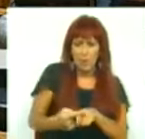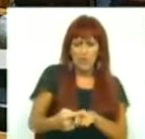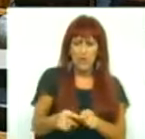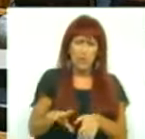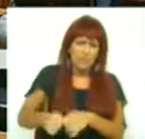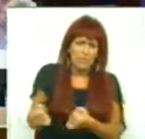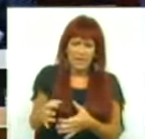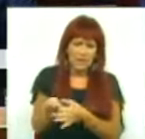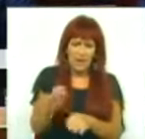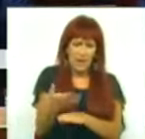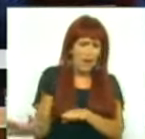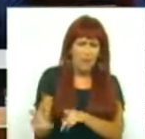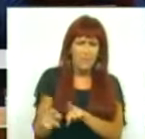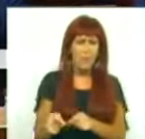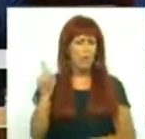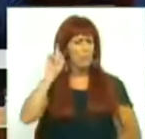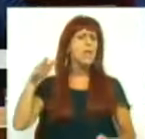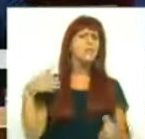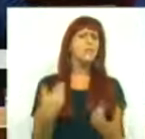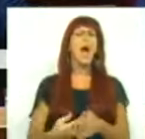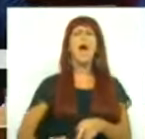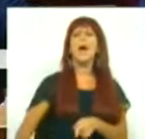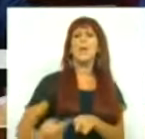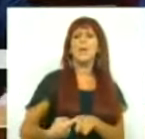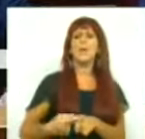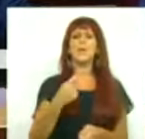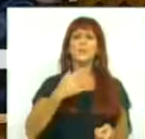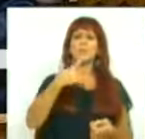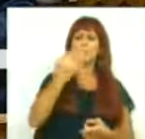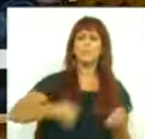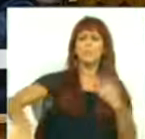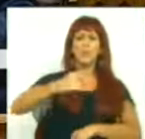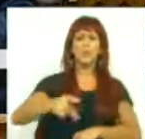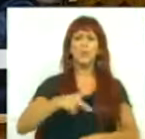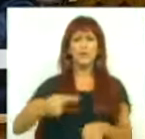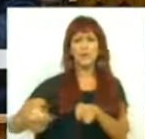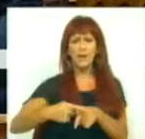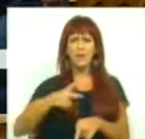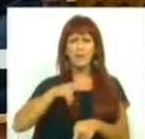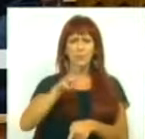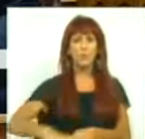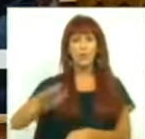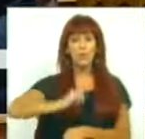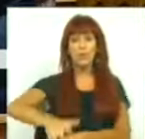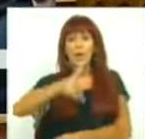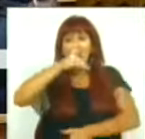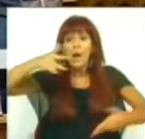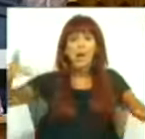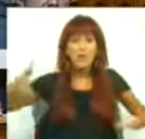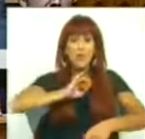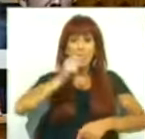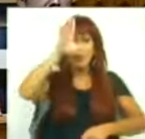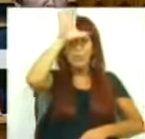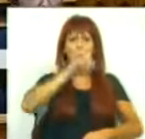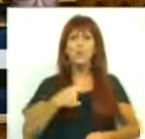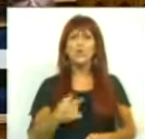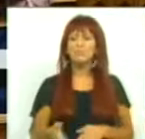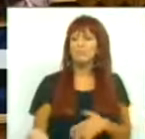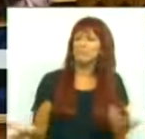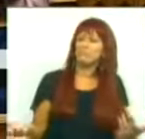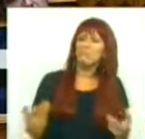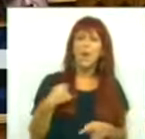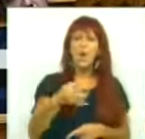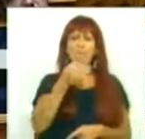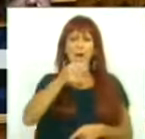mais partidário e fazer prevalecer o interesse de todos, o interesse nacional. Infelizmente, Sr. Primeiro-Ministro,